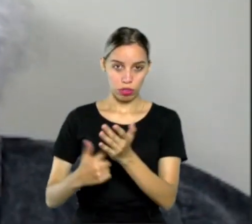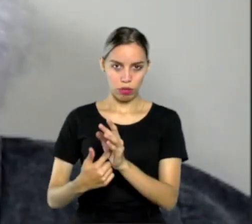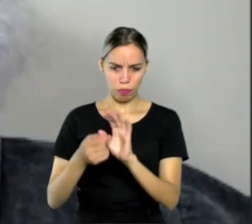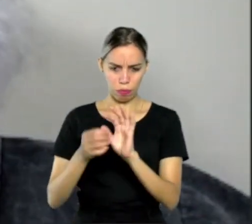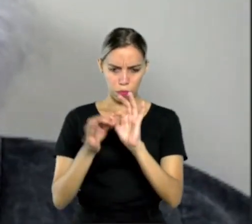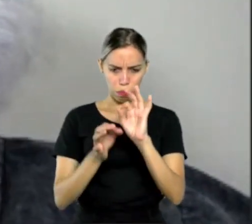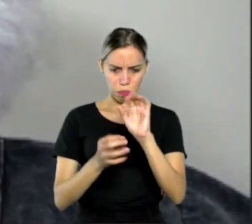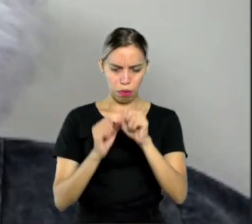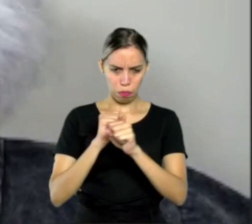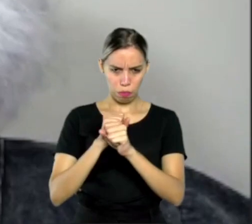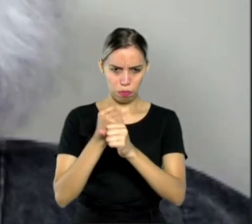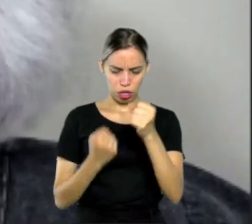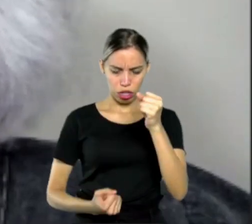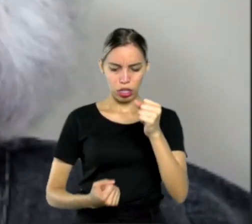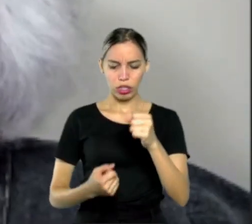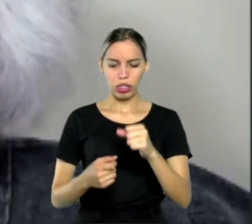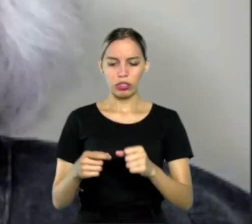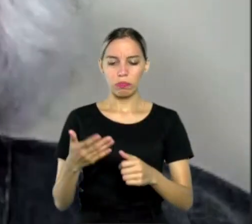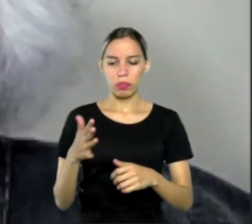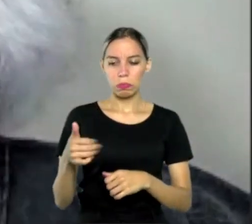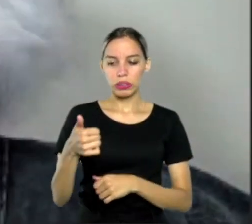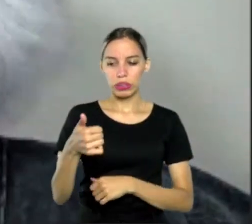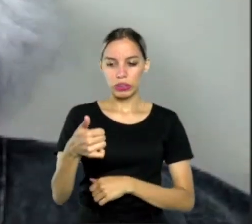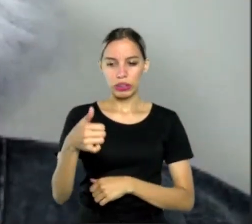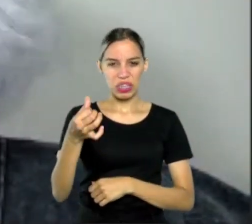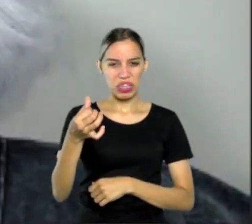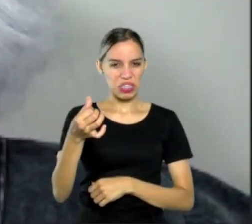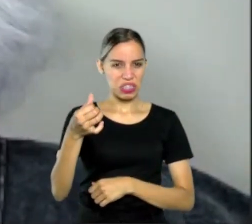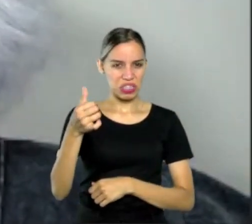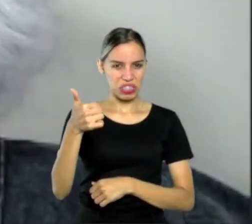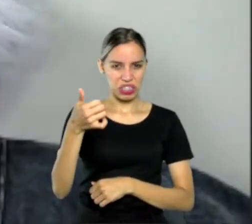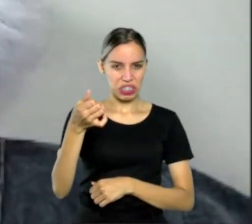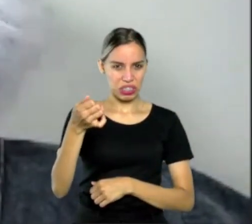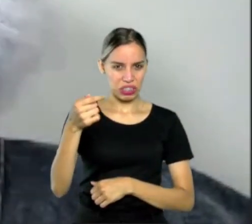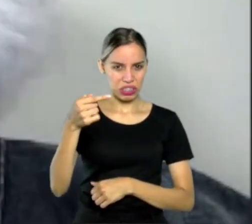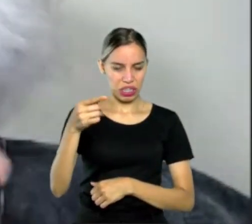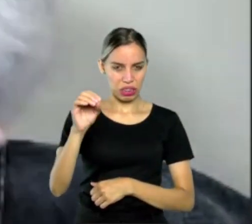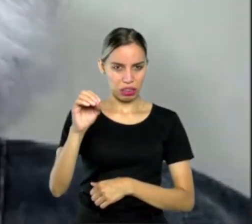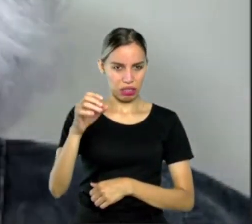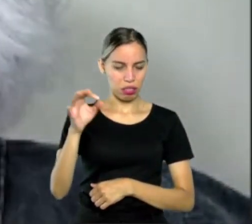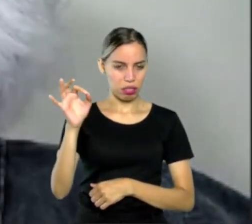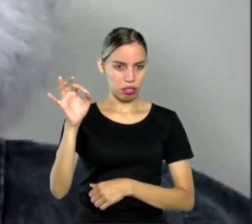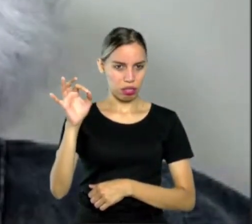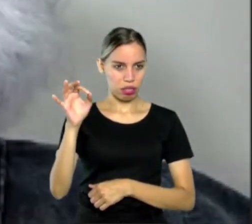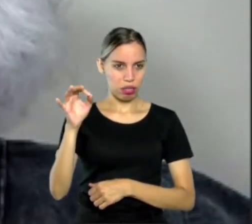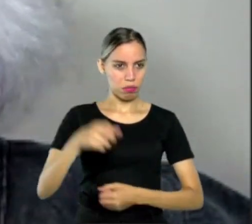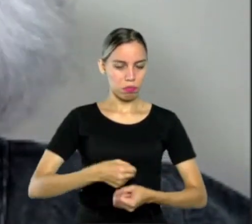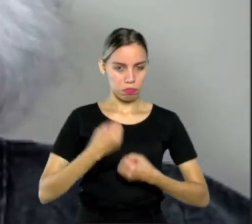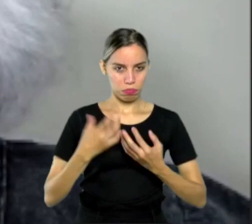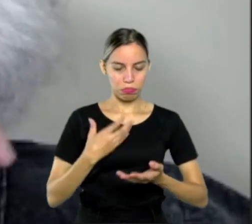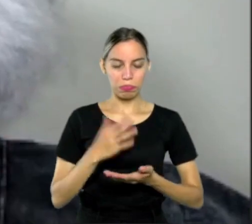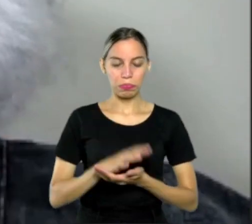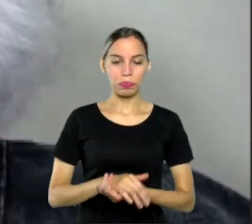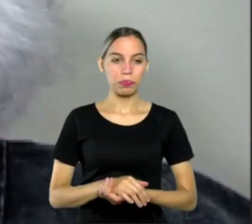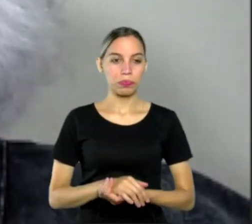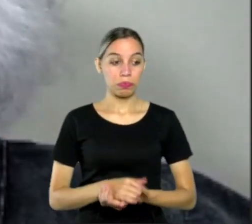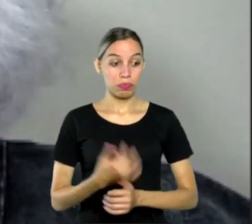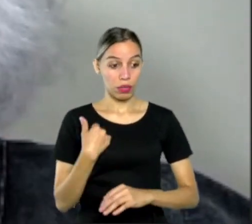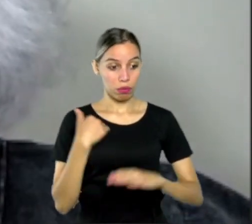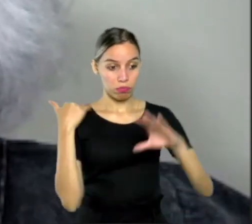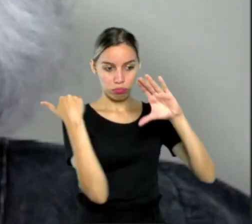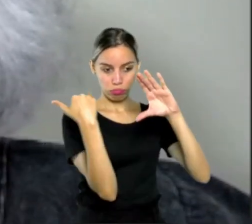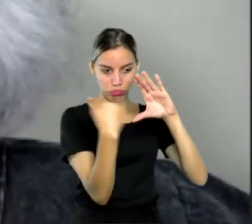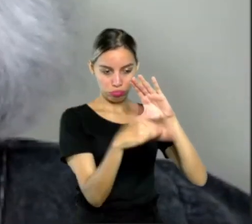Eu mandei a editora ler, fez a seleção é da editora, que eu acho, assim, primorosa,